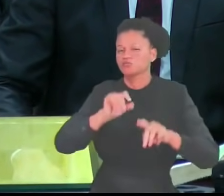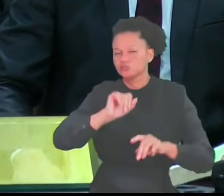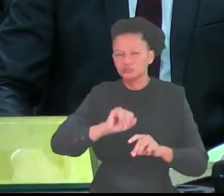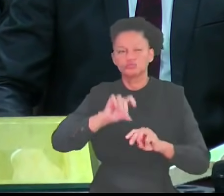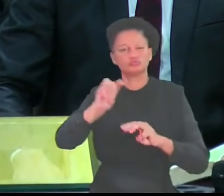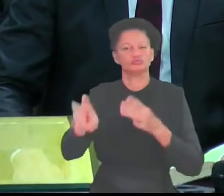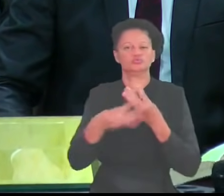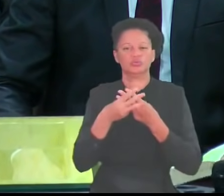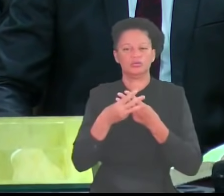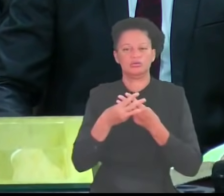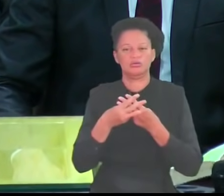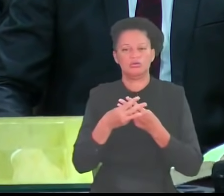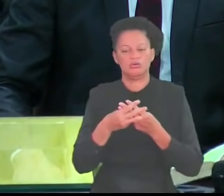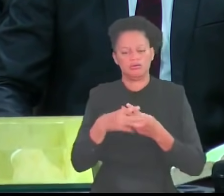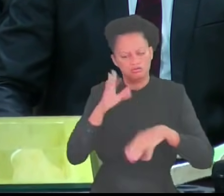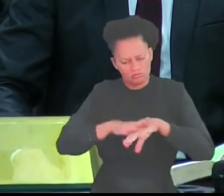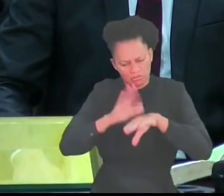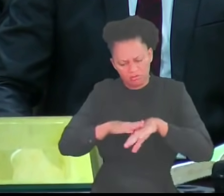Cave. Cave.